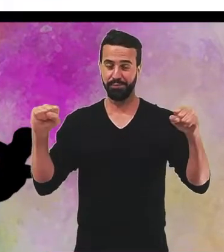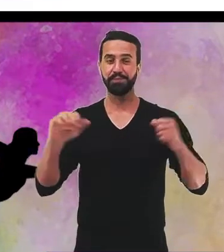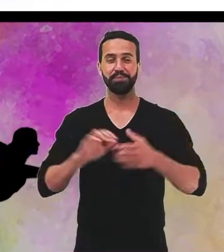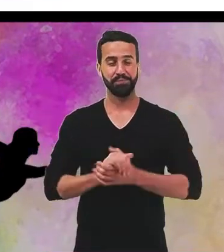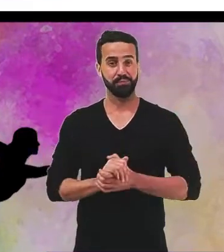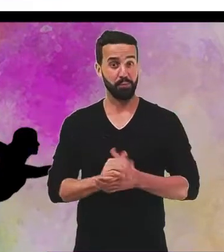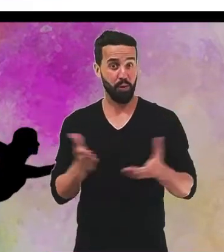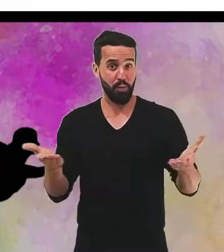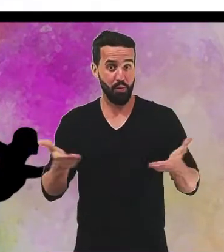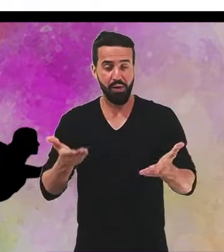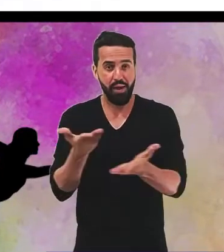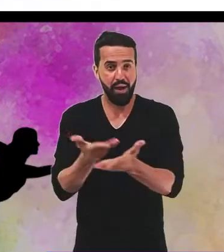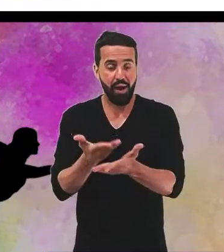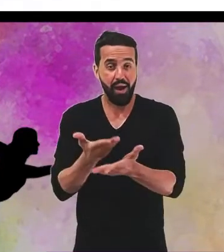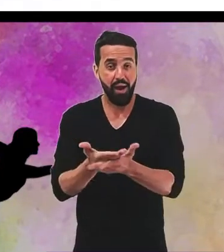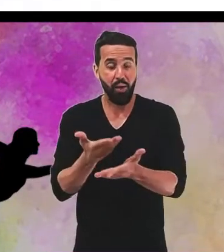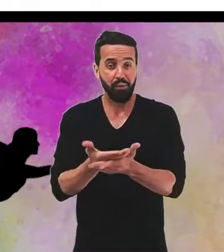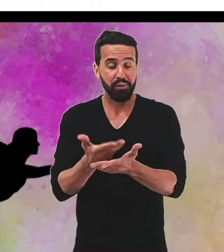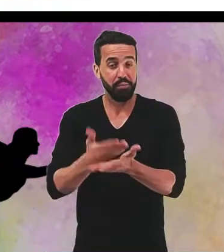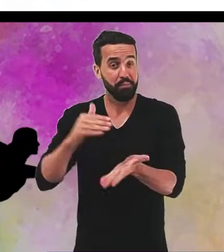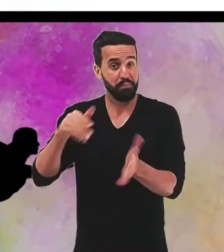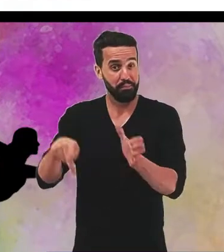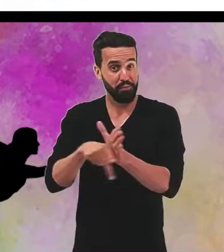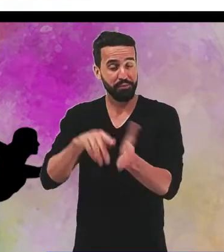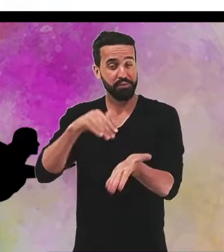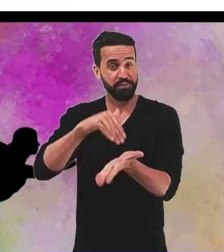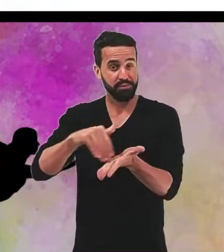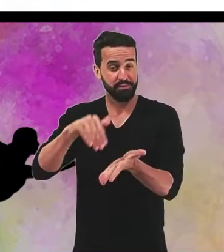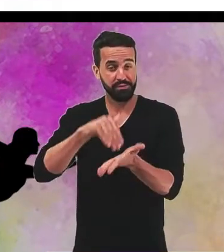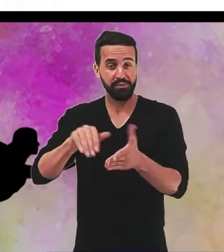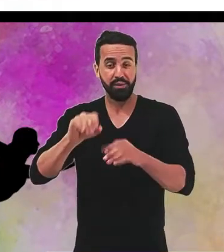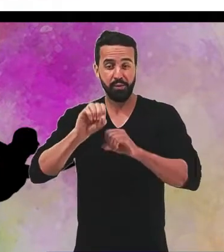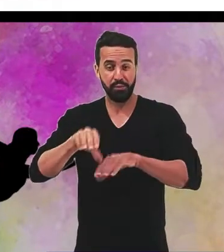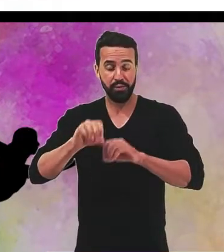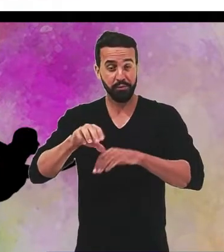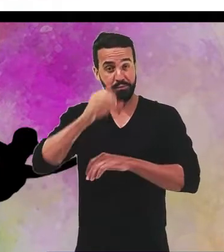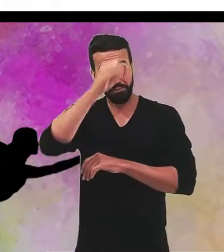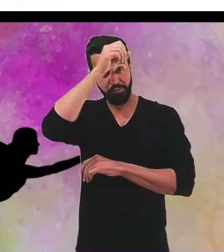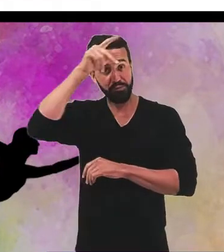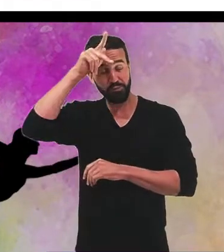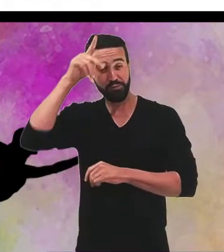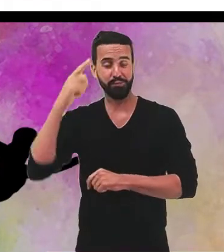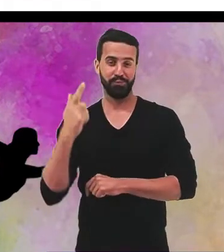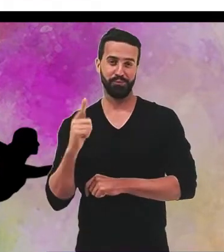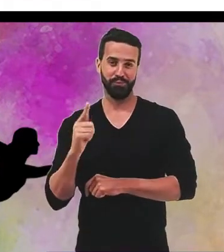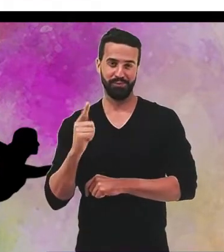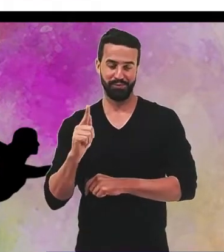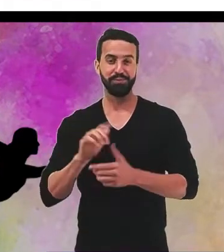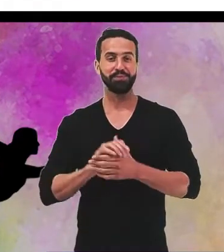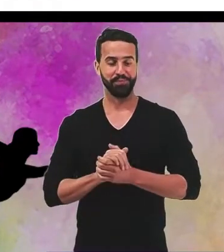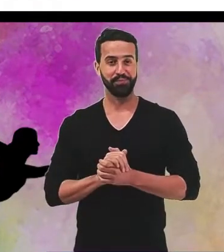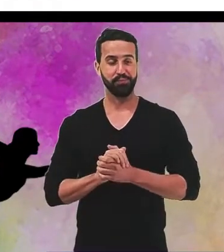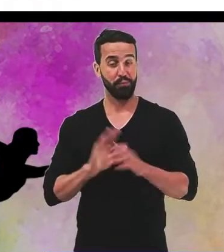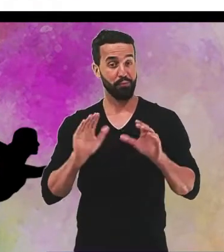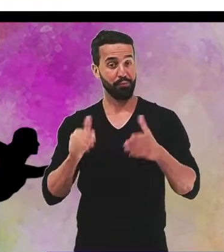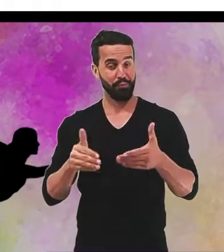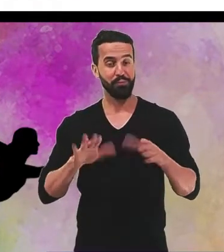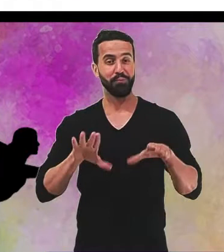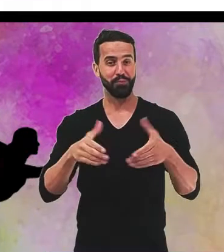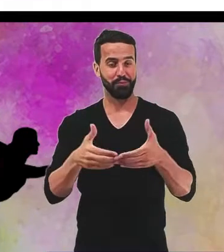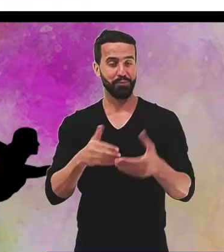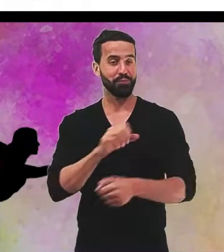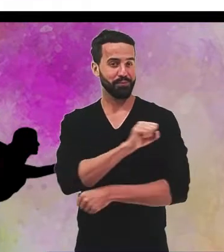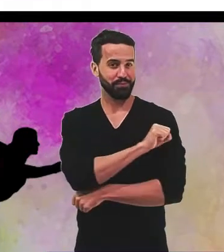e essa aula é uma produção da Secretaria Municipal de Educação de Goiânia, destinada às turmas de